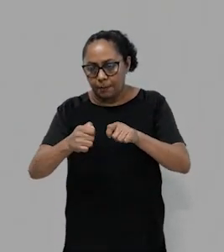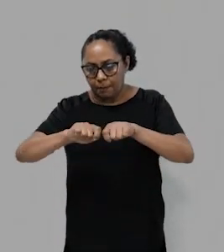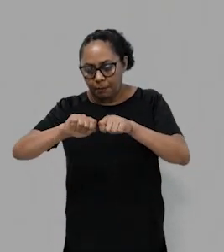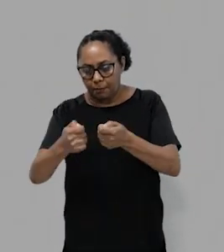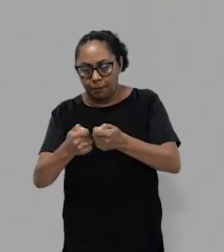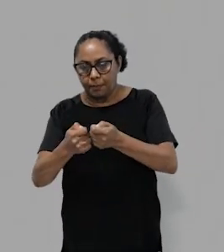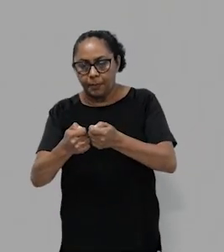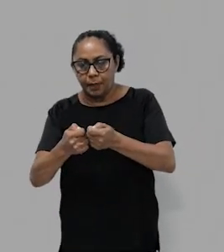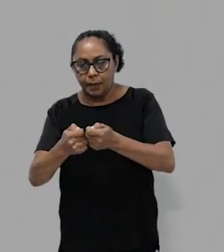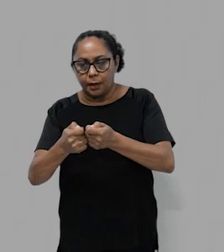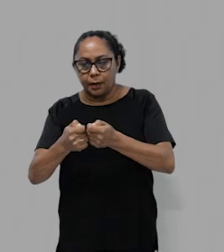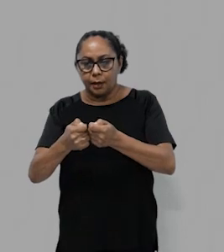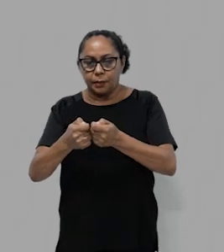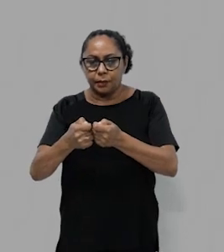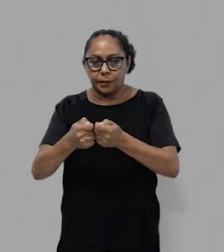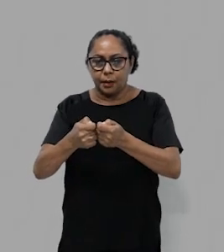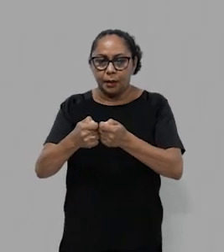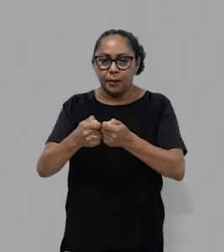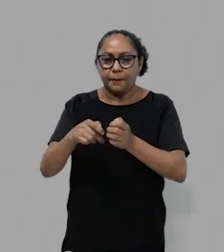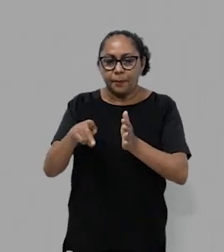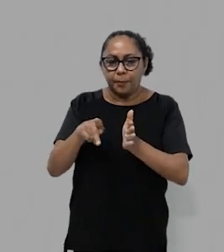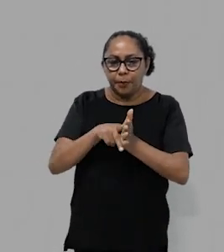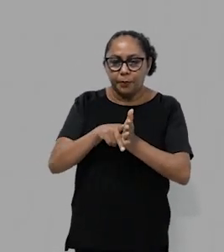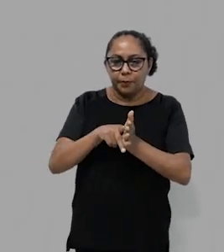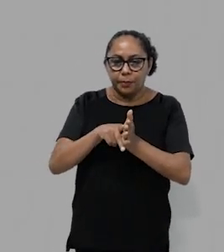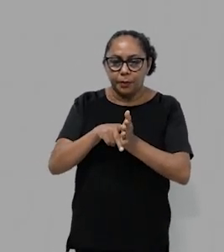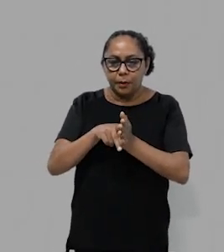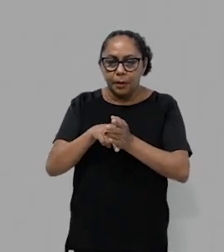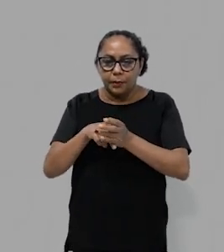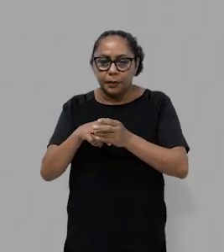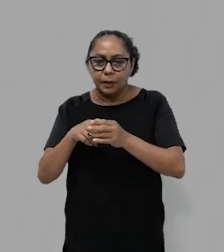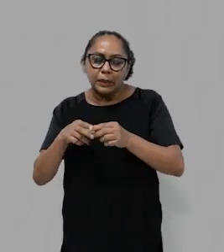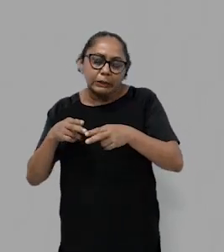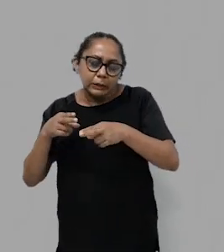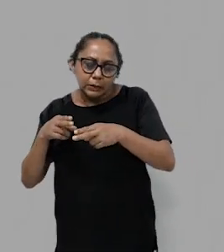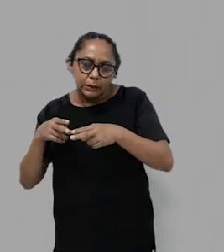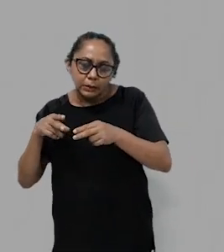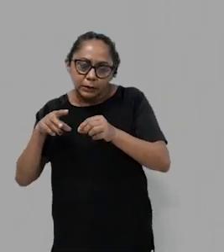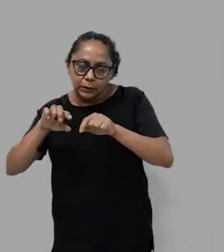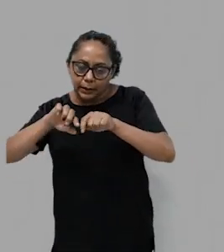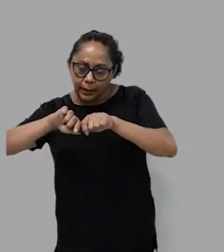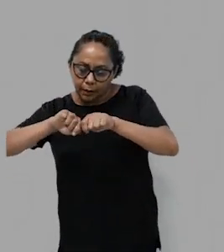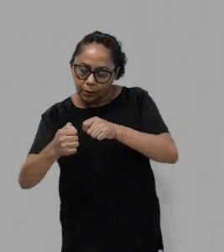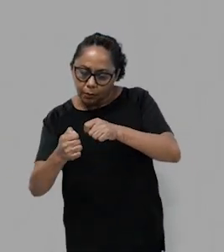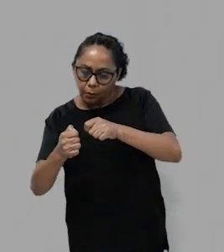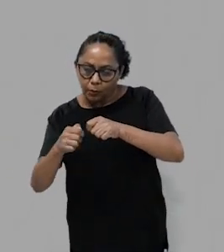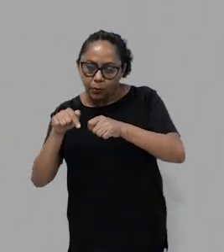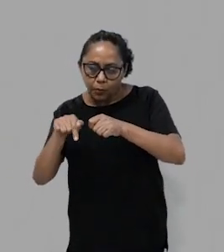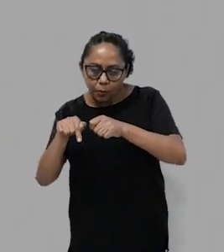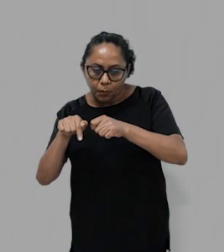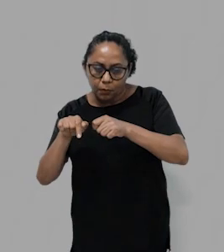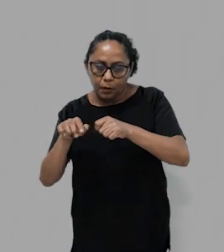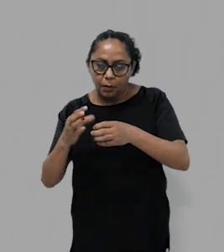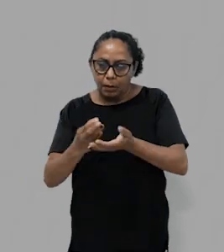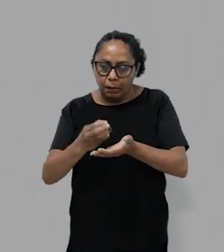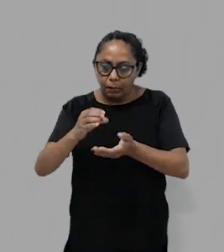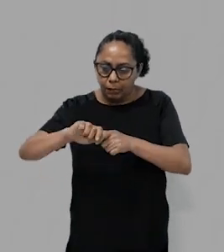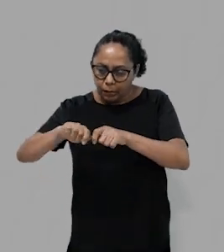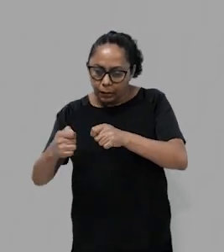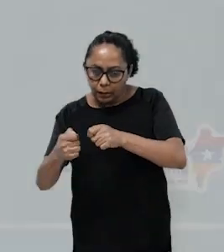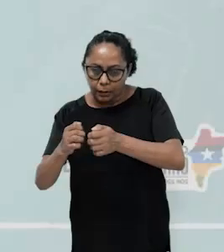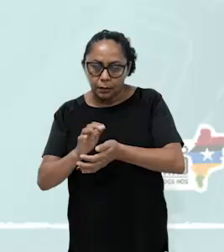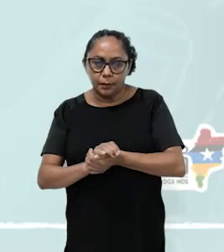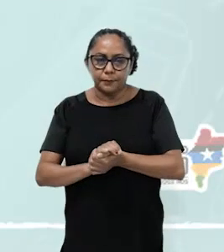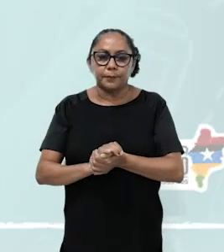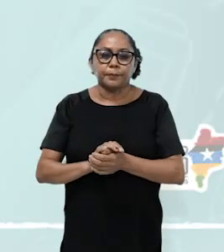quebrada, fazendo menção ao fato do Van Gogh ter cortado a orelha. Cortou a orelha? Como assim? Vamos conhecer um pouco sobre isso.